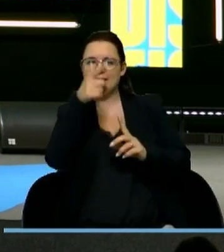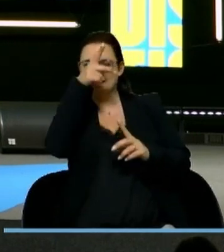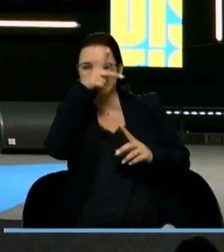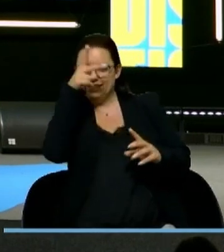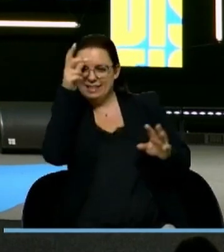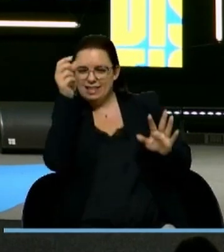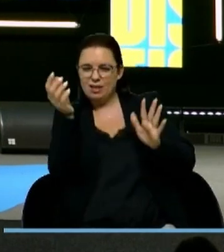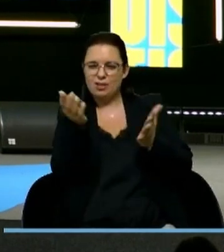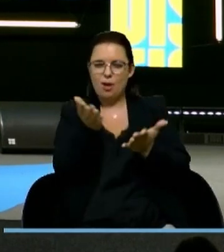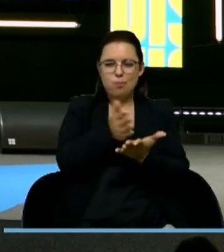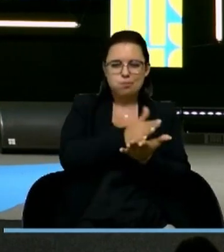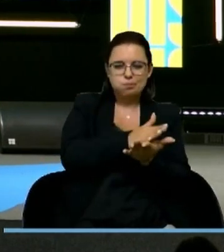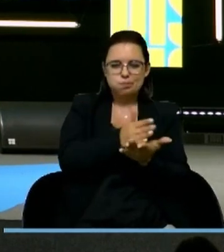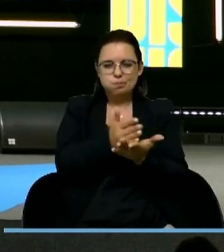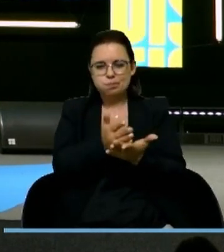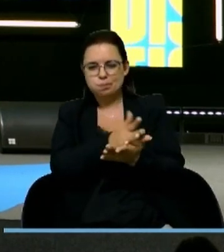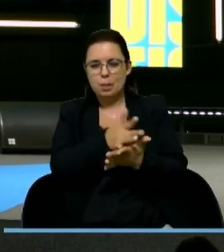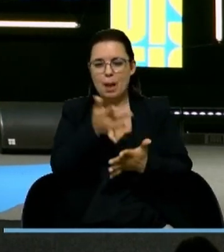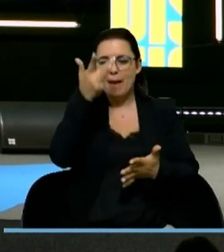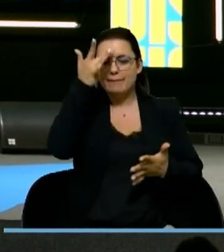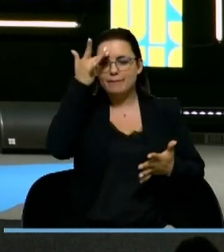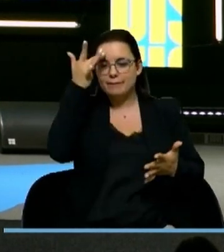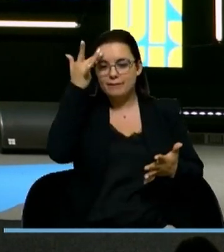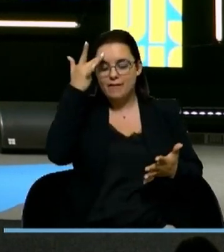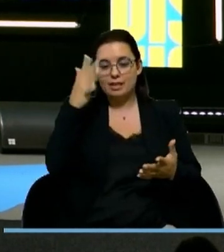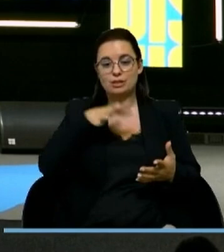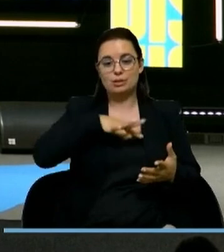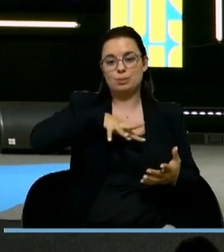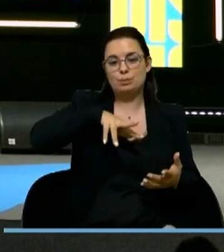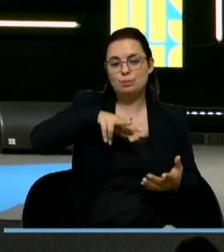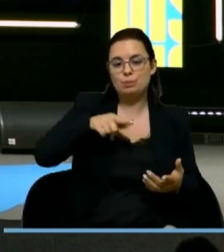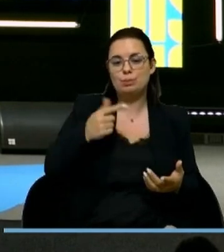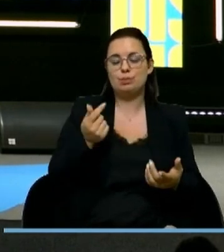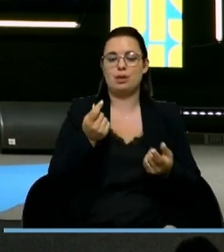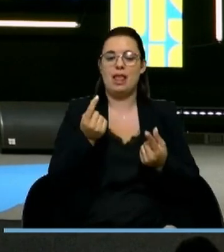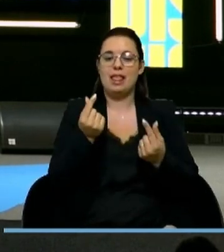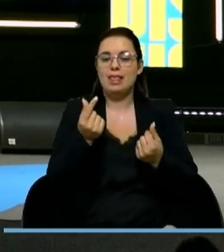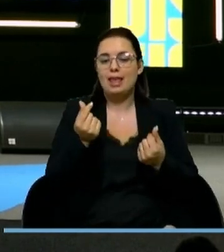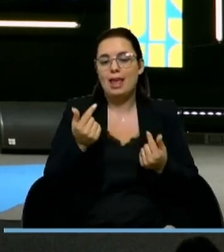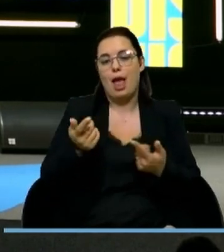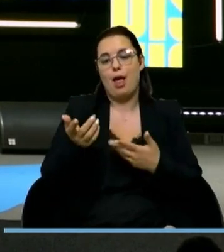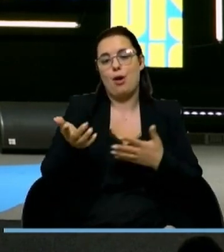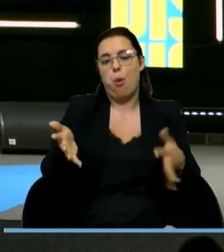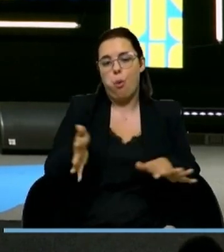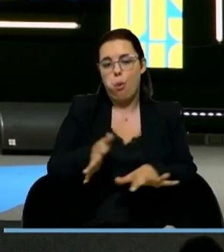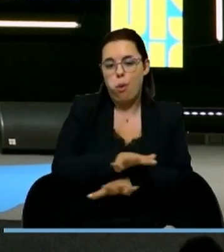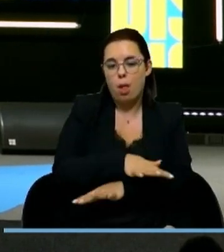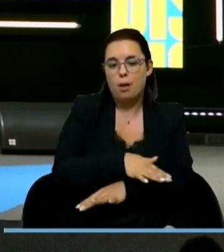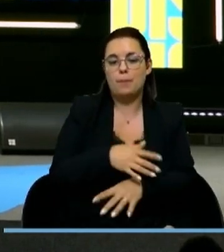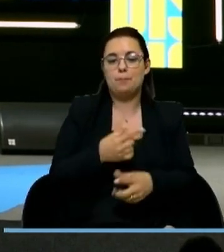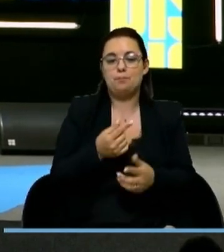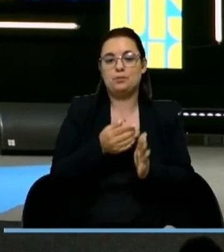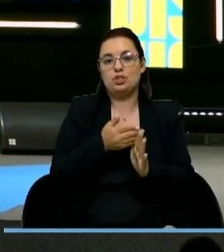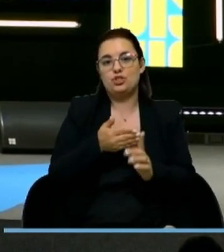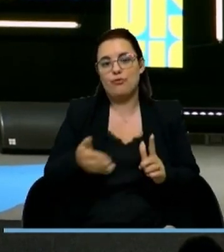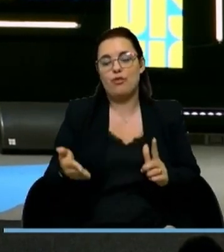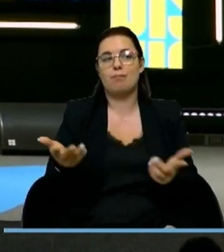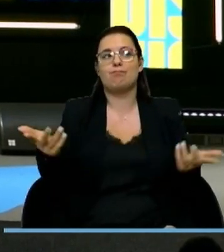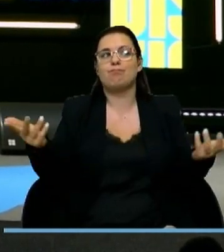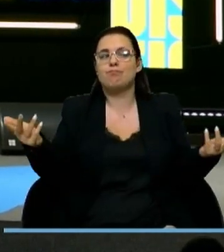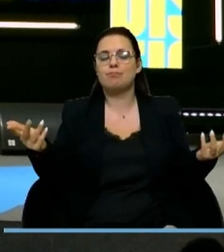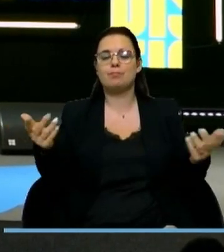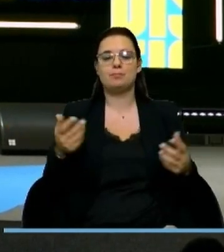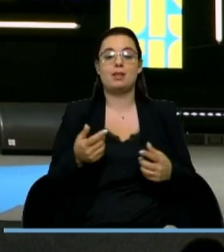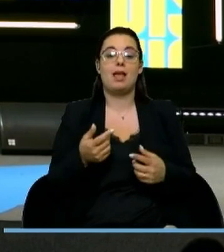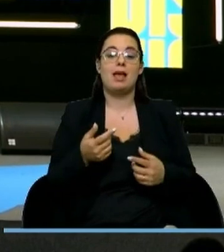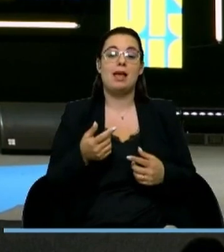é possível mais facilmente fraude, lavagem de dinheiro, etc., porque isso nos preocupa? Ora bem,